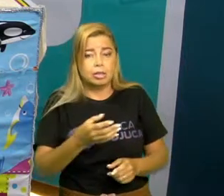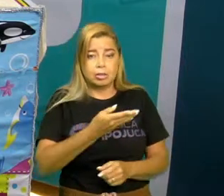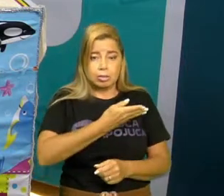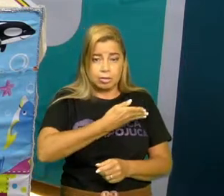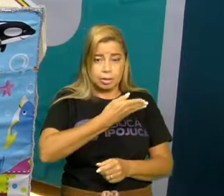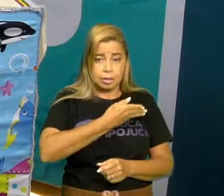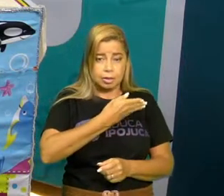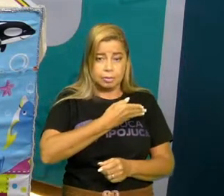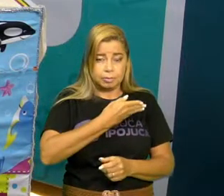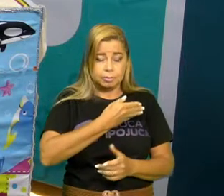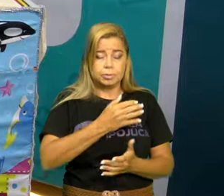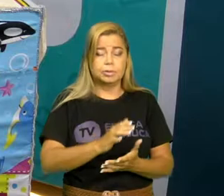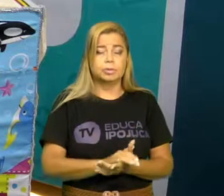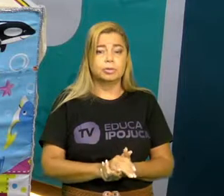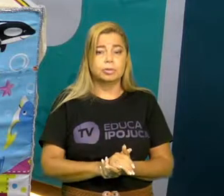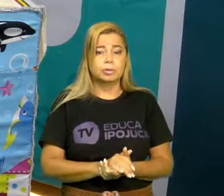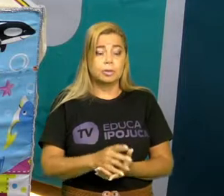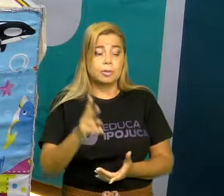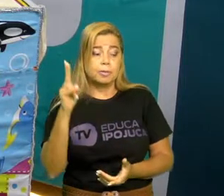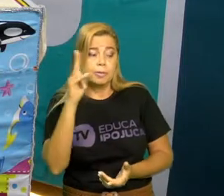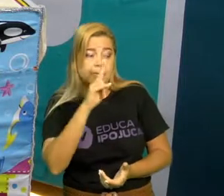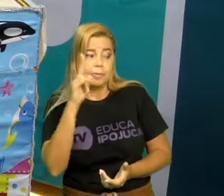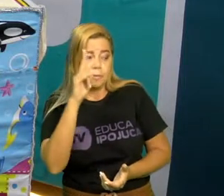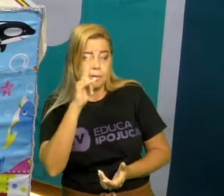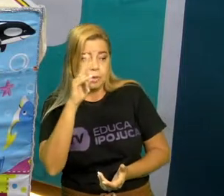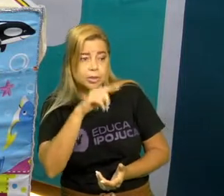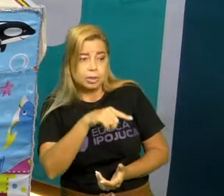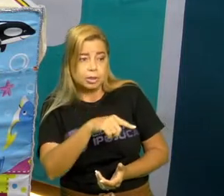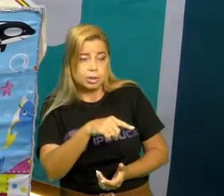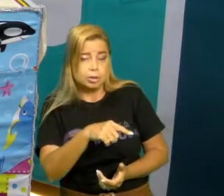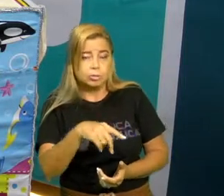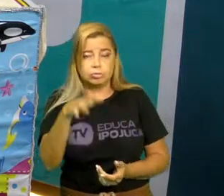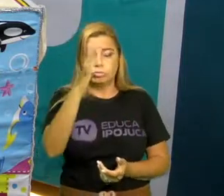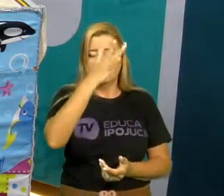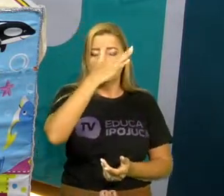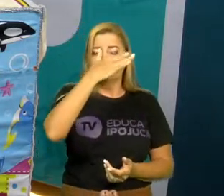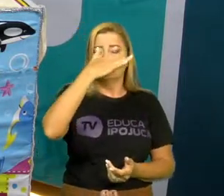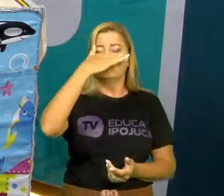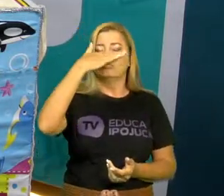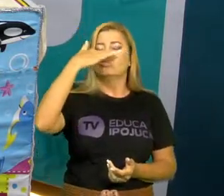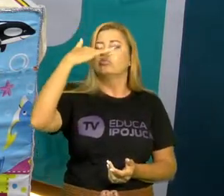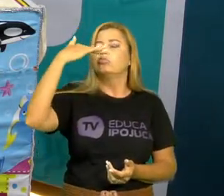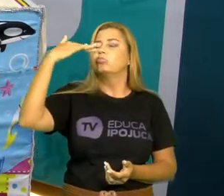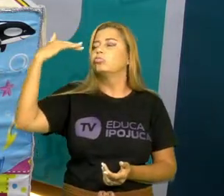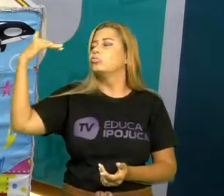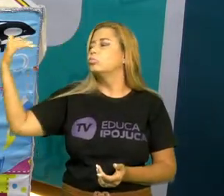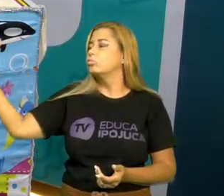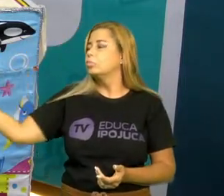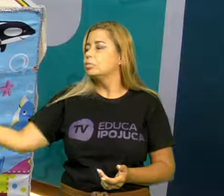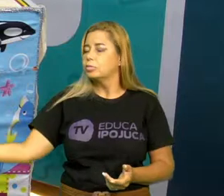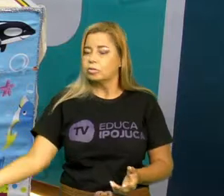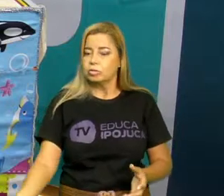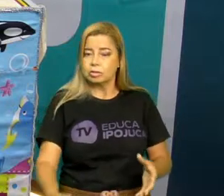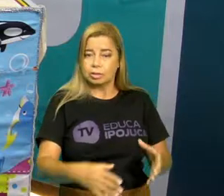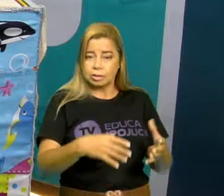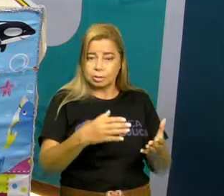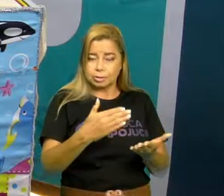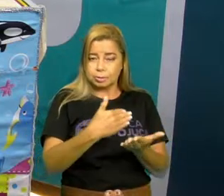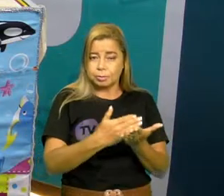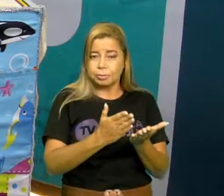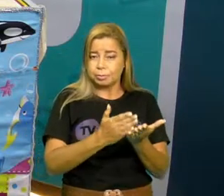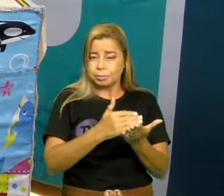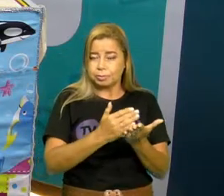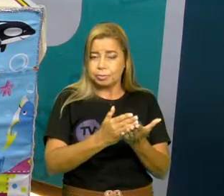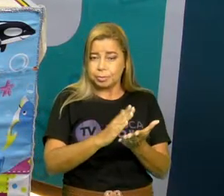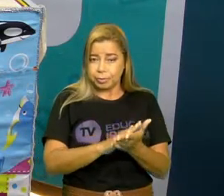leiturinha, viram, sentiram o cheiro do bolo. Daquele bolo. Que